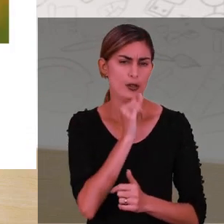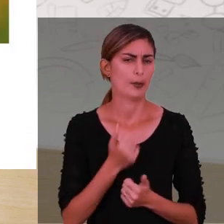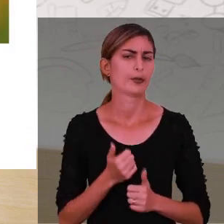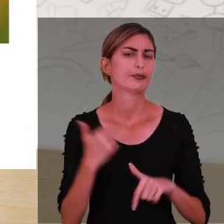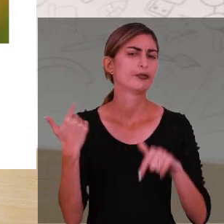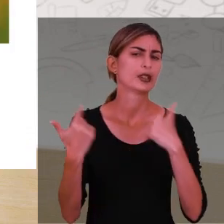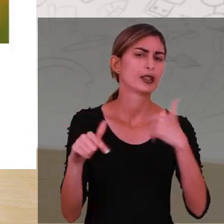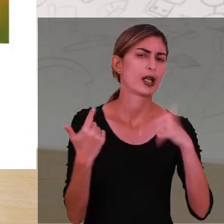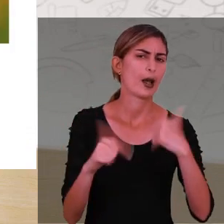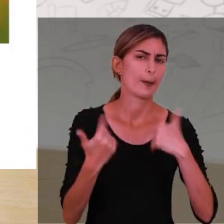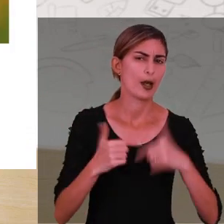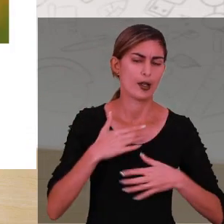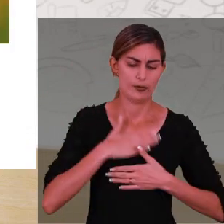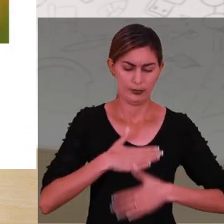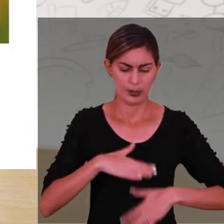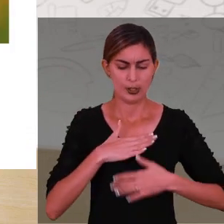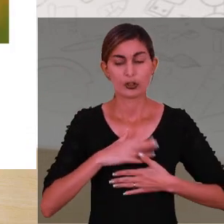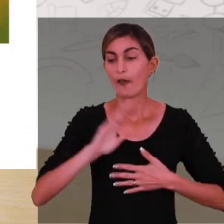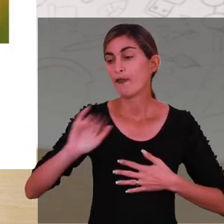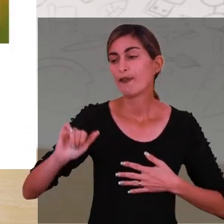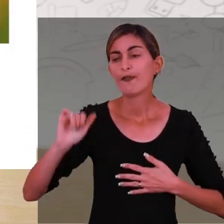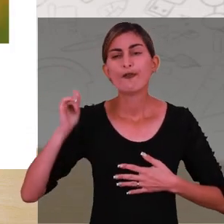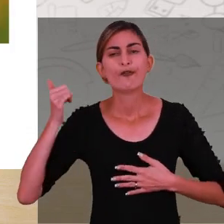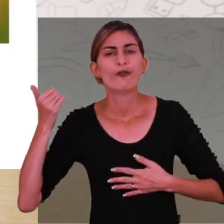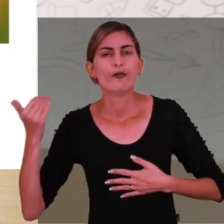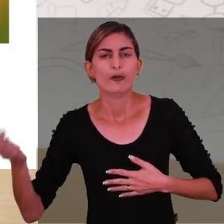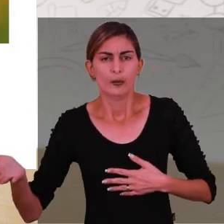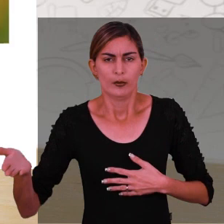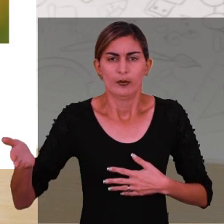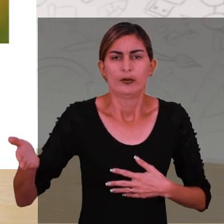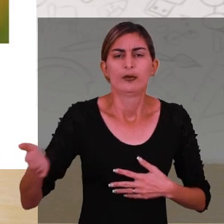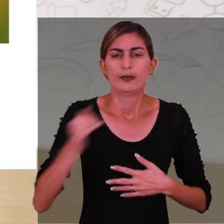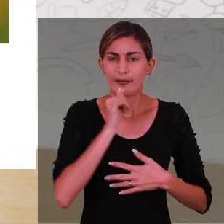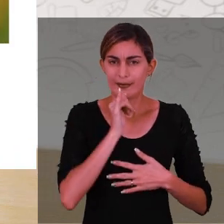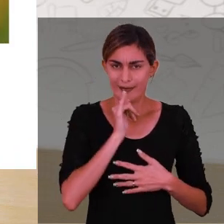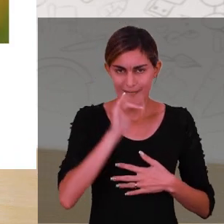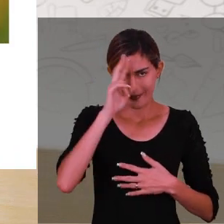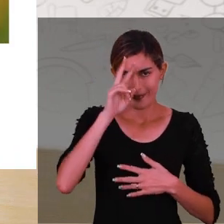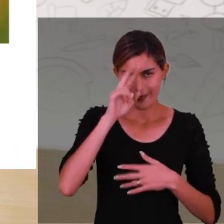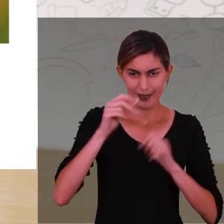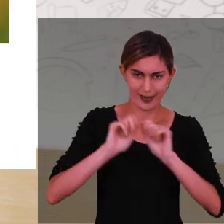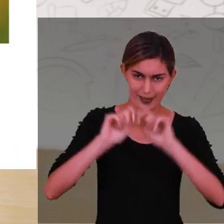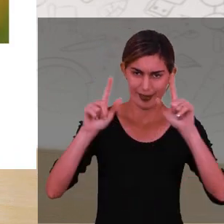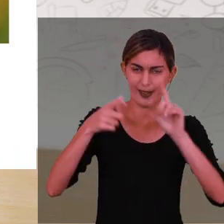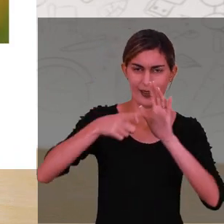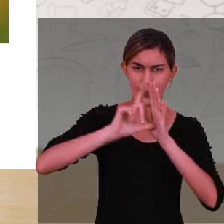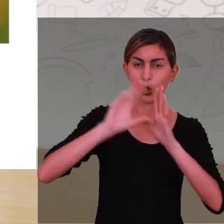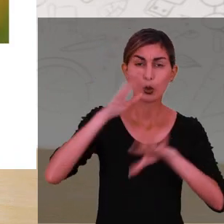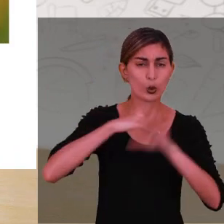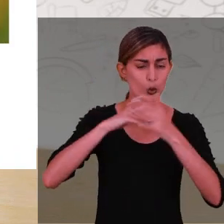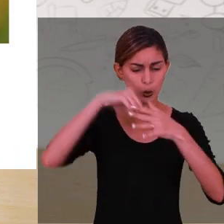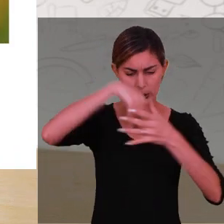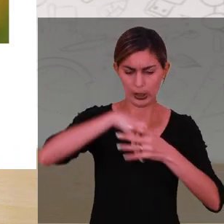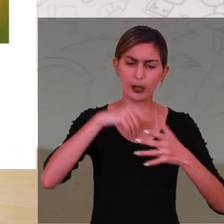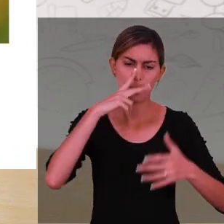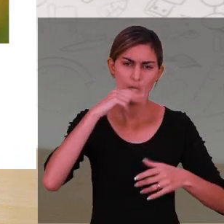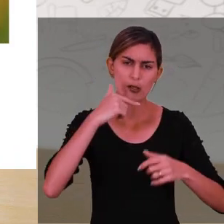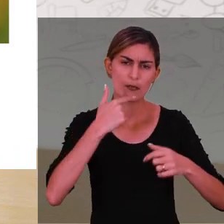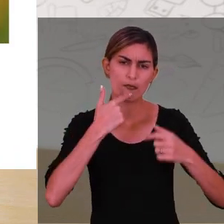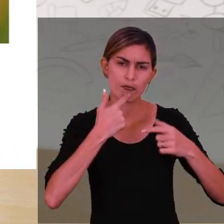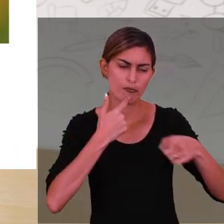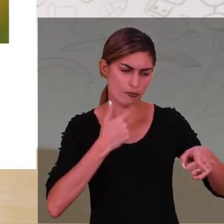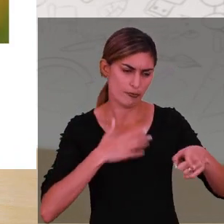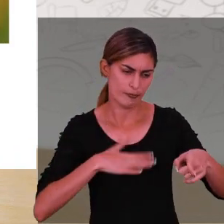com descanso fora do ambiente laboral. Lembrando que no exemplo anterior, toda atividade era realizada no